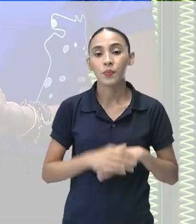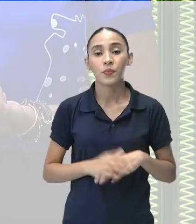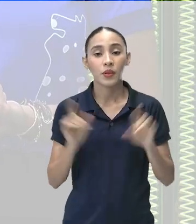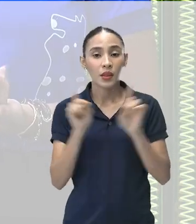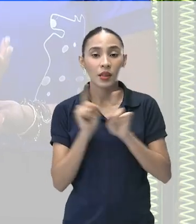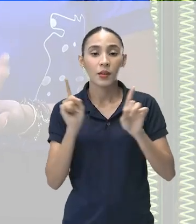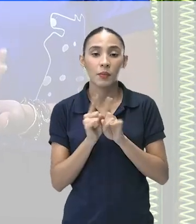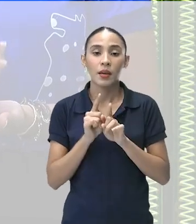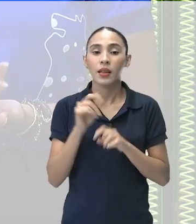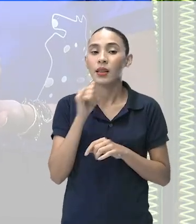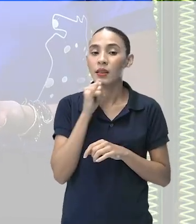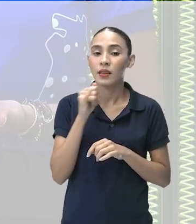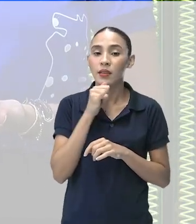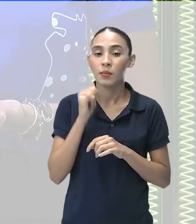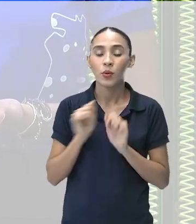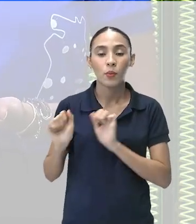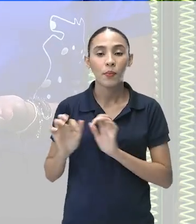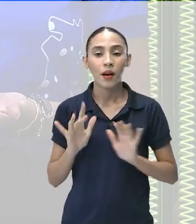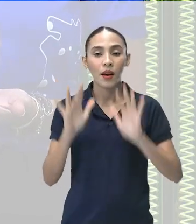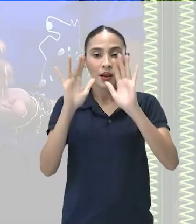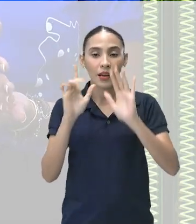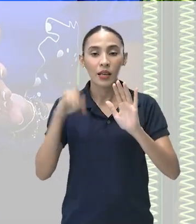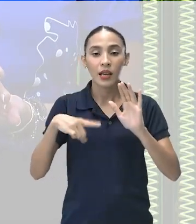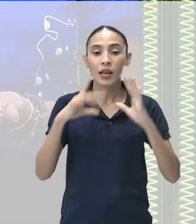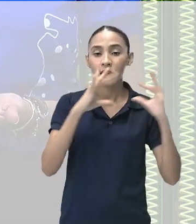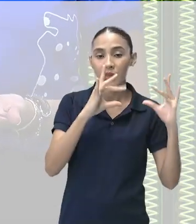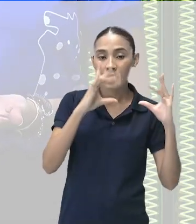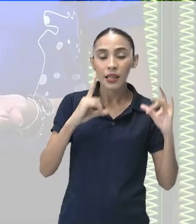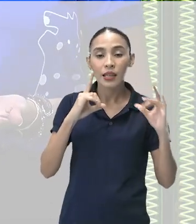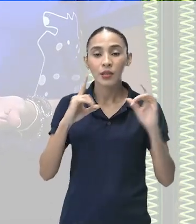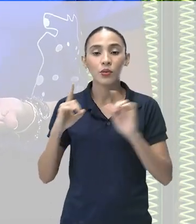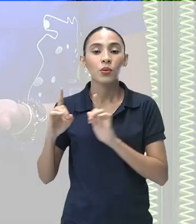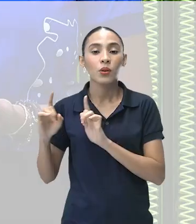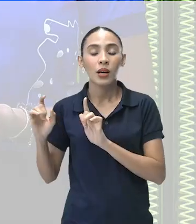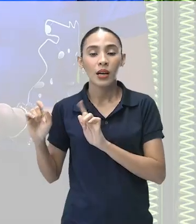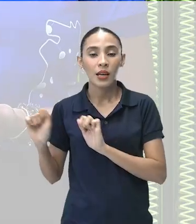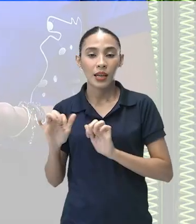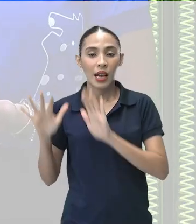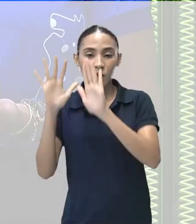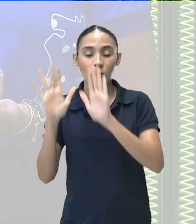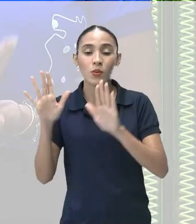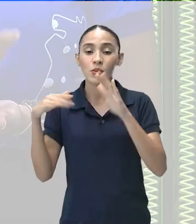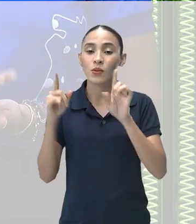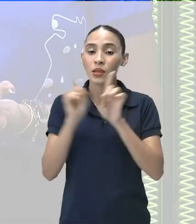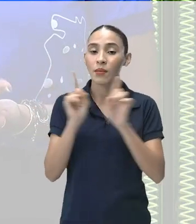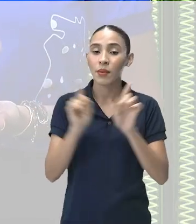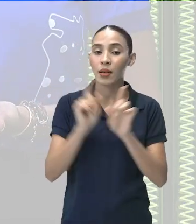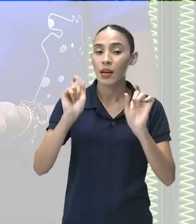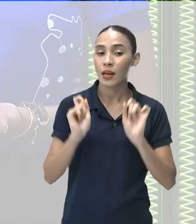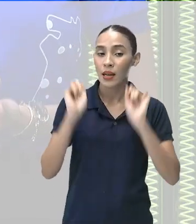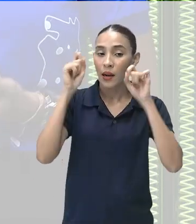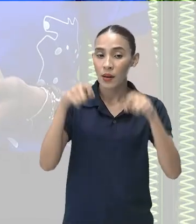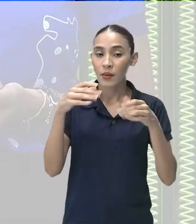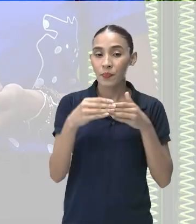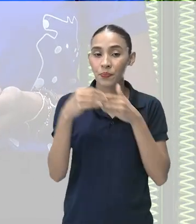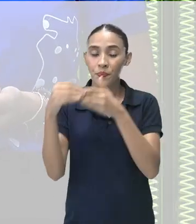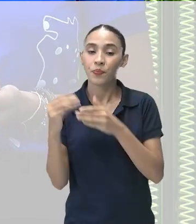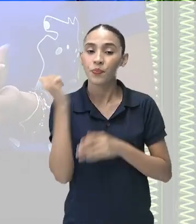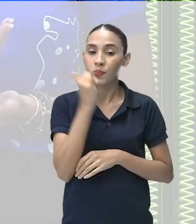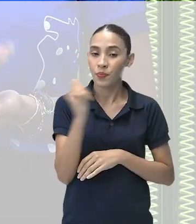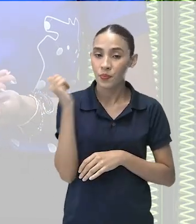líquido, bem como um alto ponto de ebulição, que é do estado líquido para o estado gasoso. E a sua capacidade de